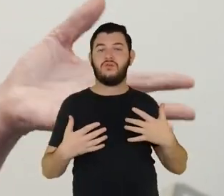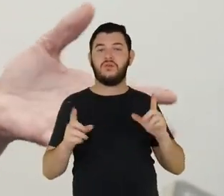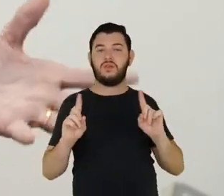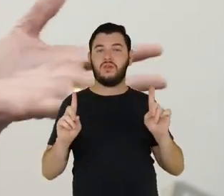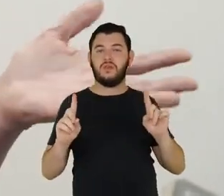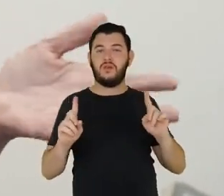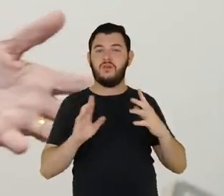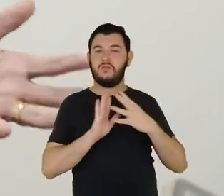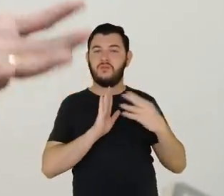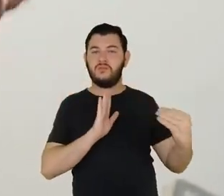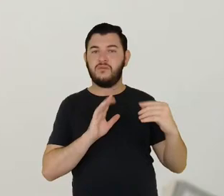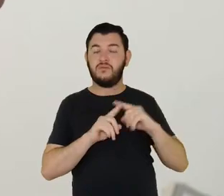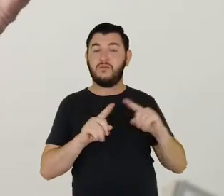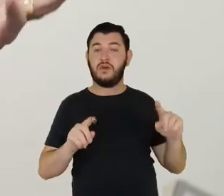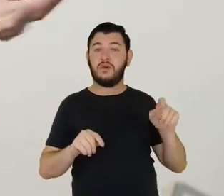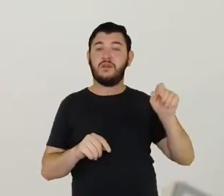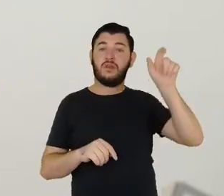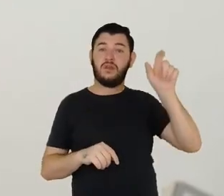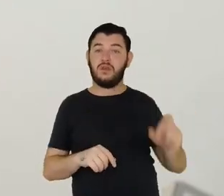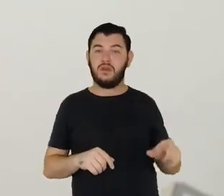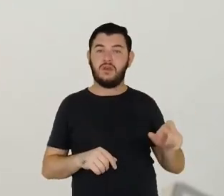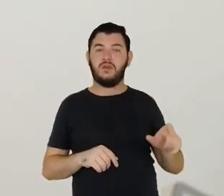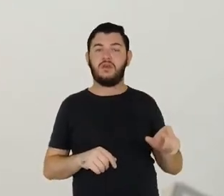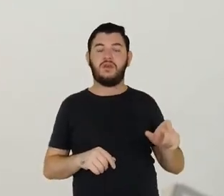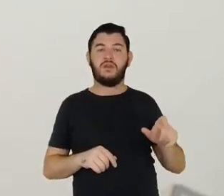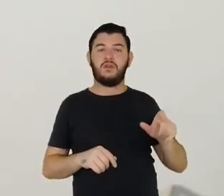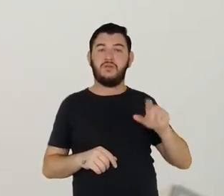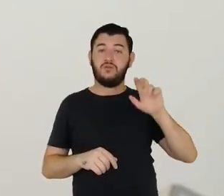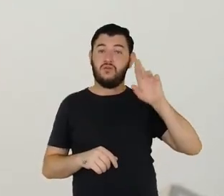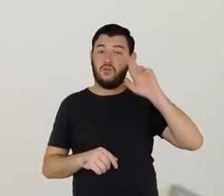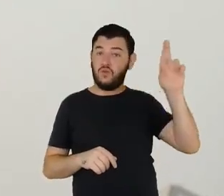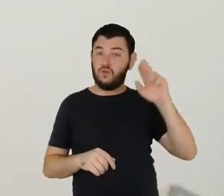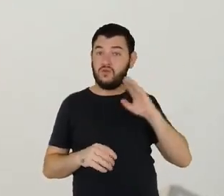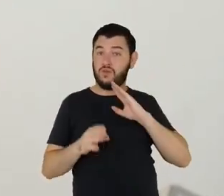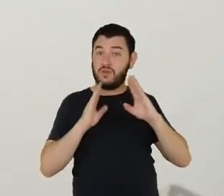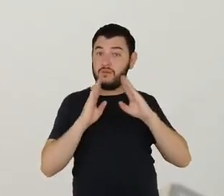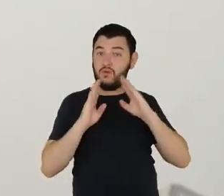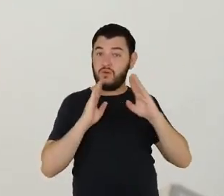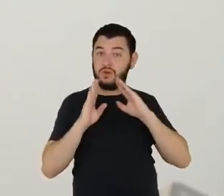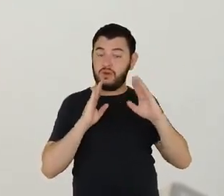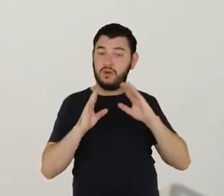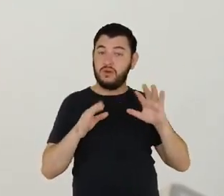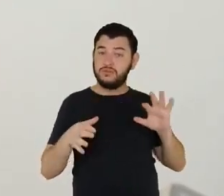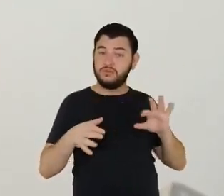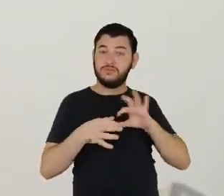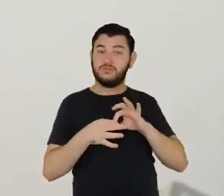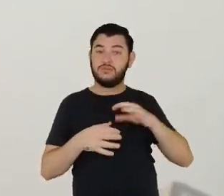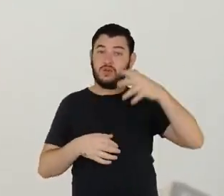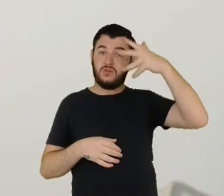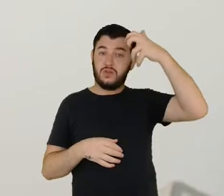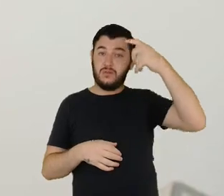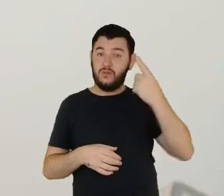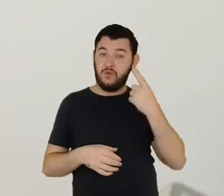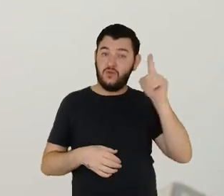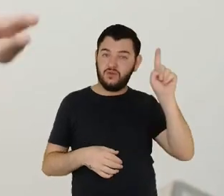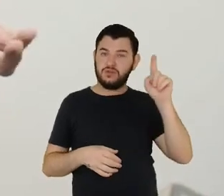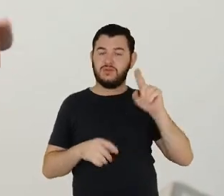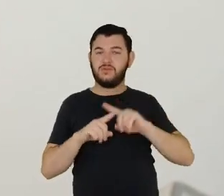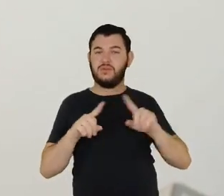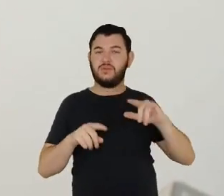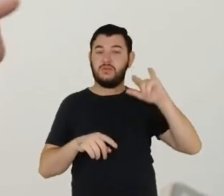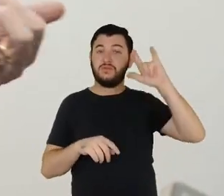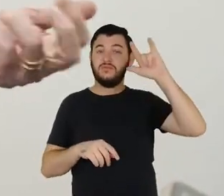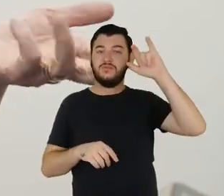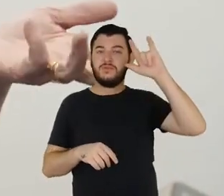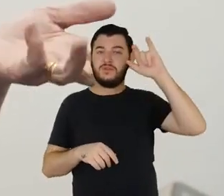né? Ainda tinha uma certa... O Instagram ainda tinha uma certa... Mas você vê que